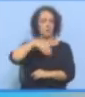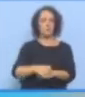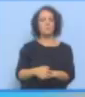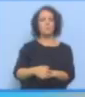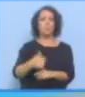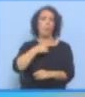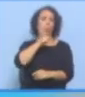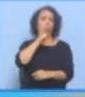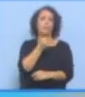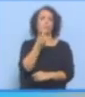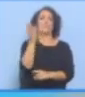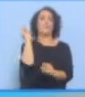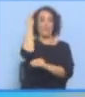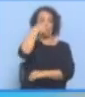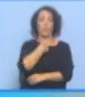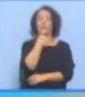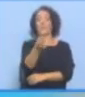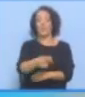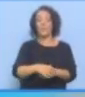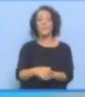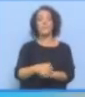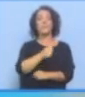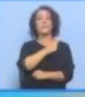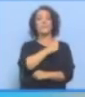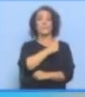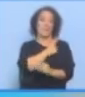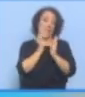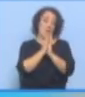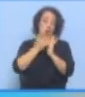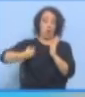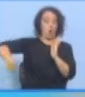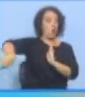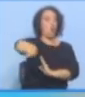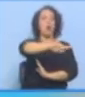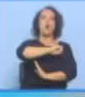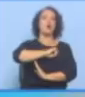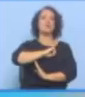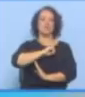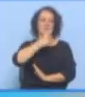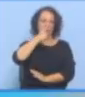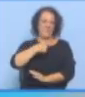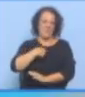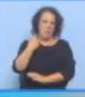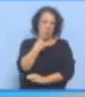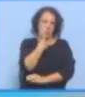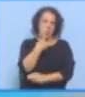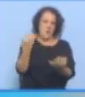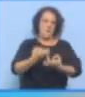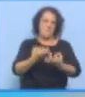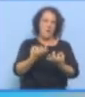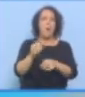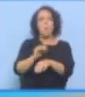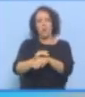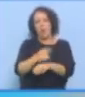muitas celebrações do batismo costumo dizer assim, a Igreja, que somos nós, cristãos, fazemos muita asneira, não há dúvida nenhuma, e também temos muito